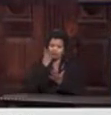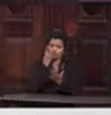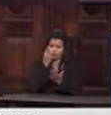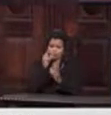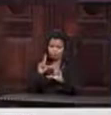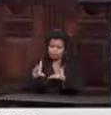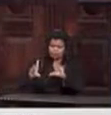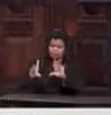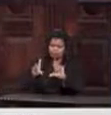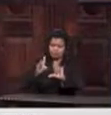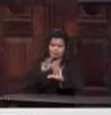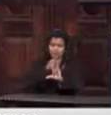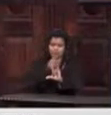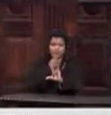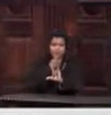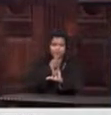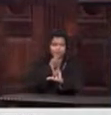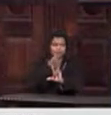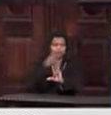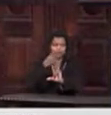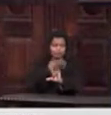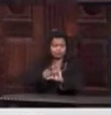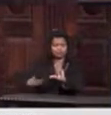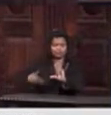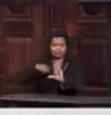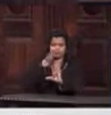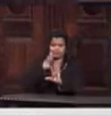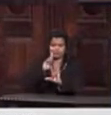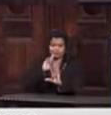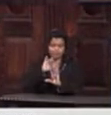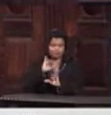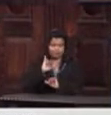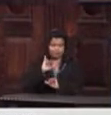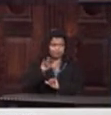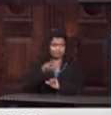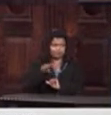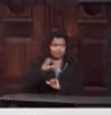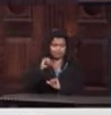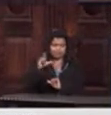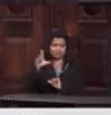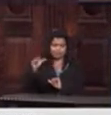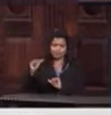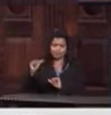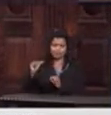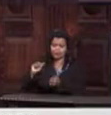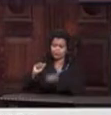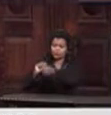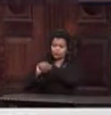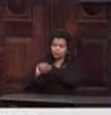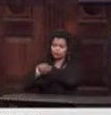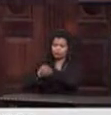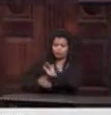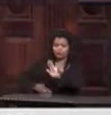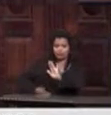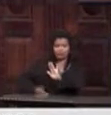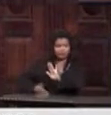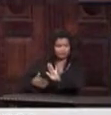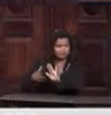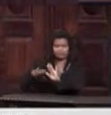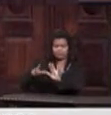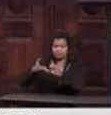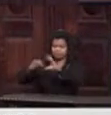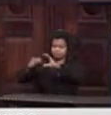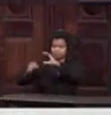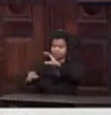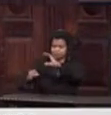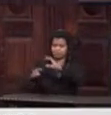cidadão, e a manchete dizia que esse cidadão era um determinado traficante famoso. E depois se